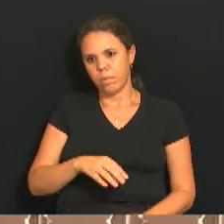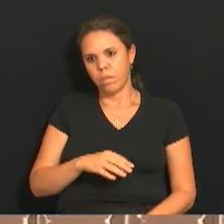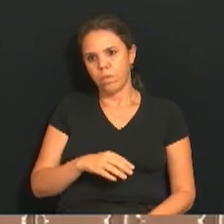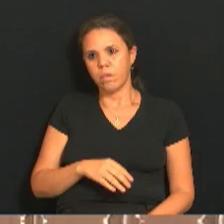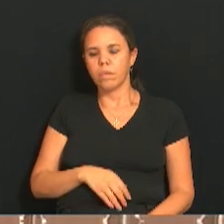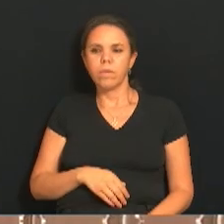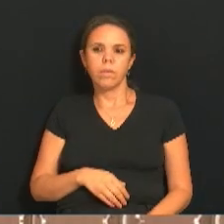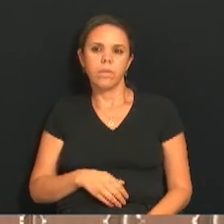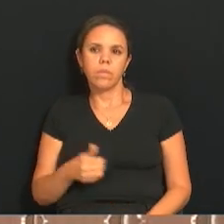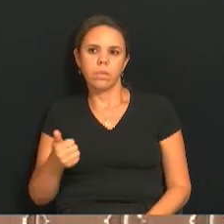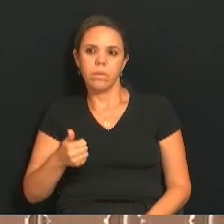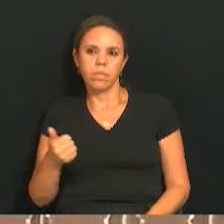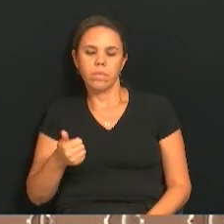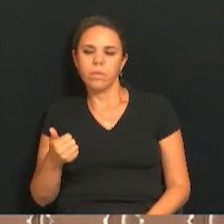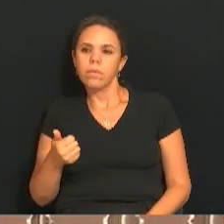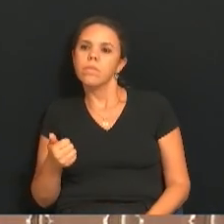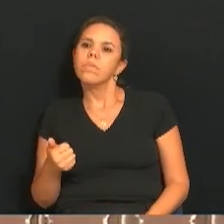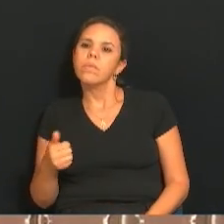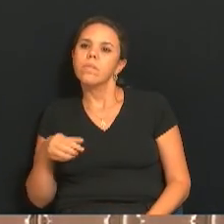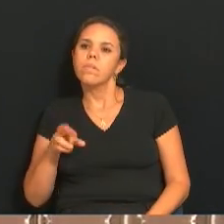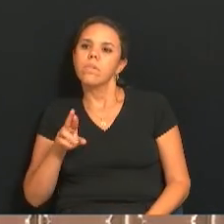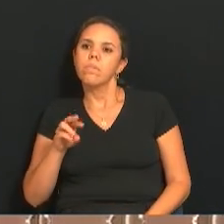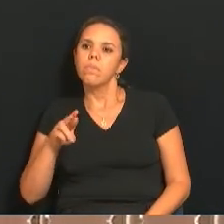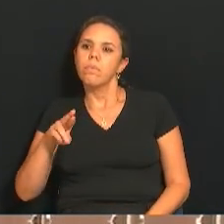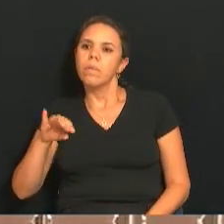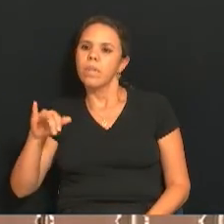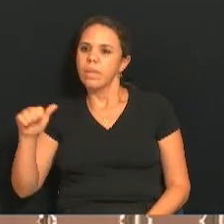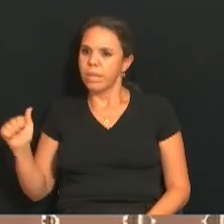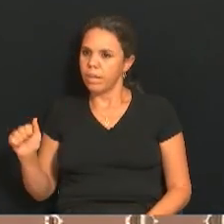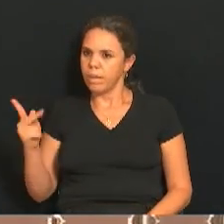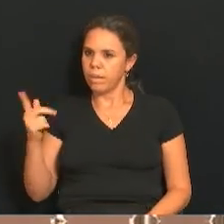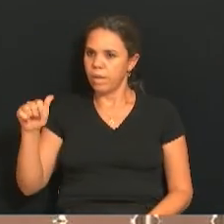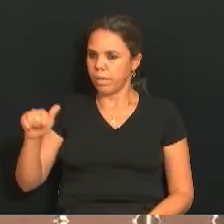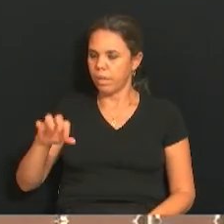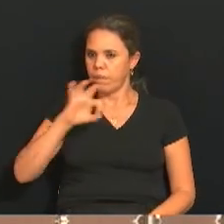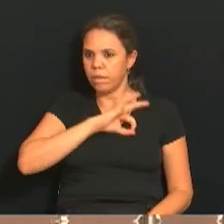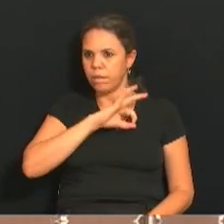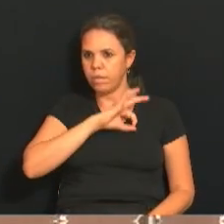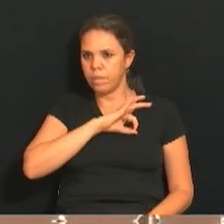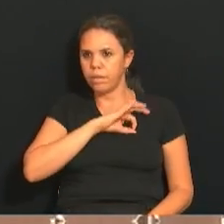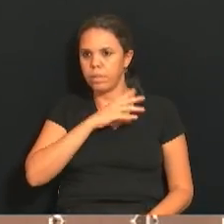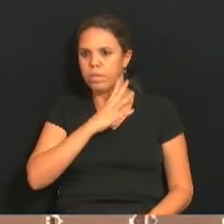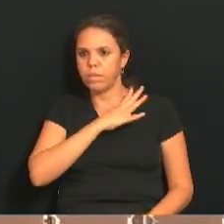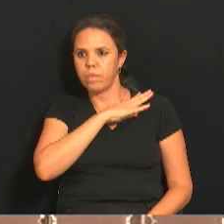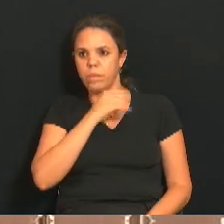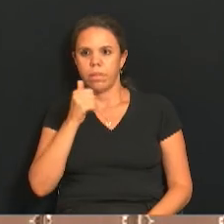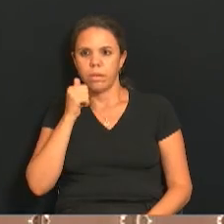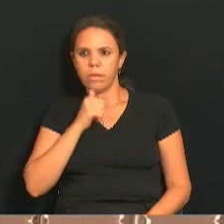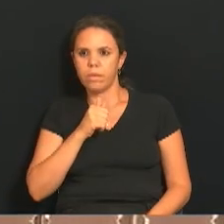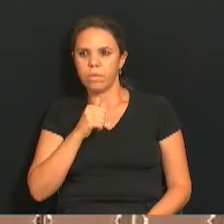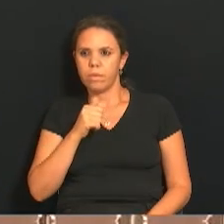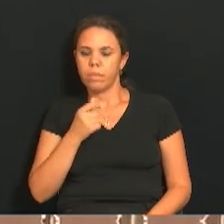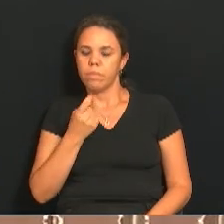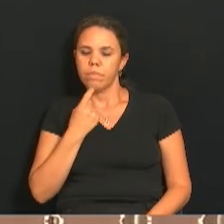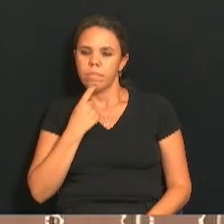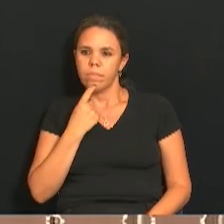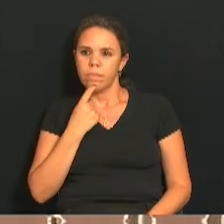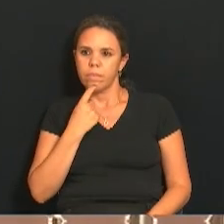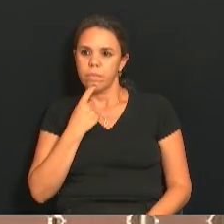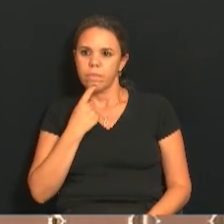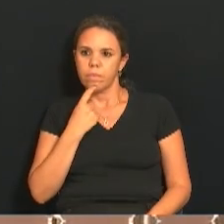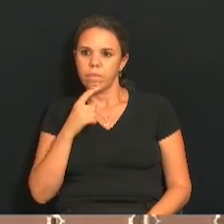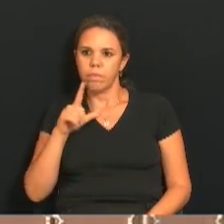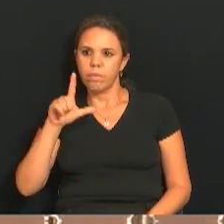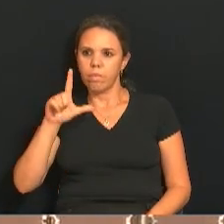1ª CIA do 8º, a doutora Maria Helena Joia, delegada, coordenadora das delegacias da mulher da região do Inter 2, a